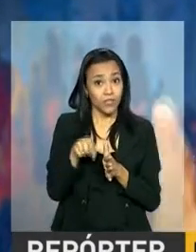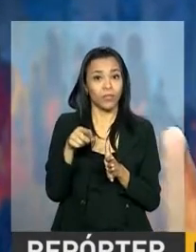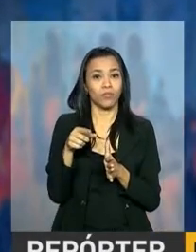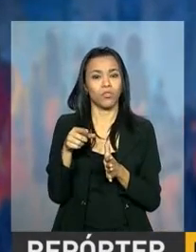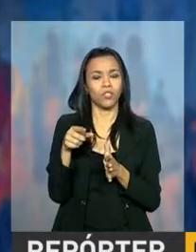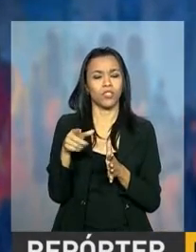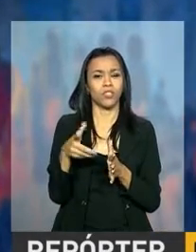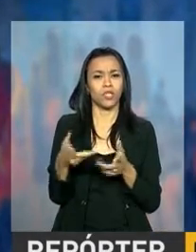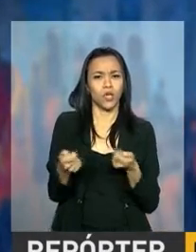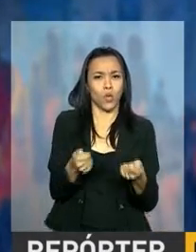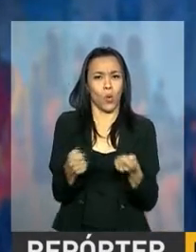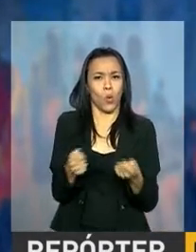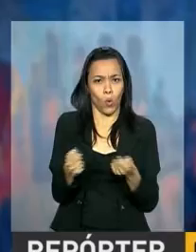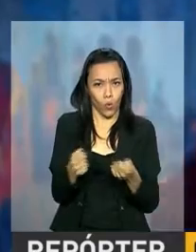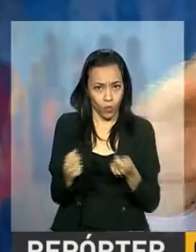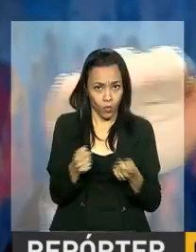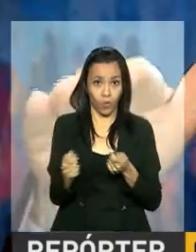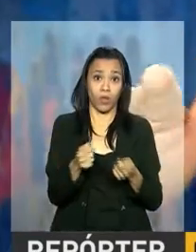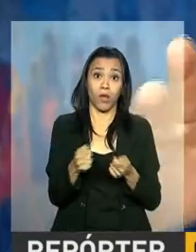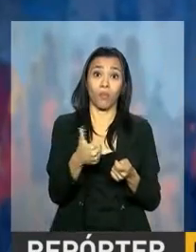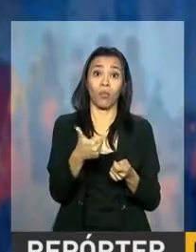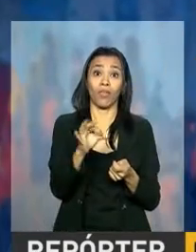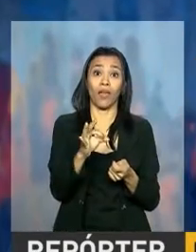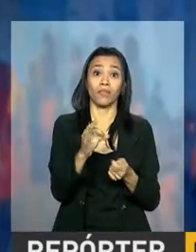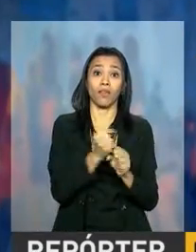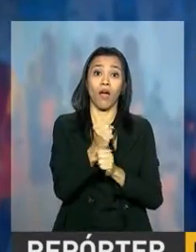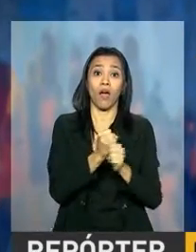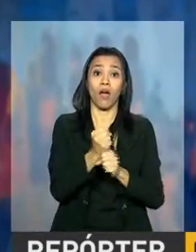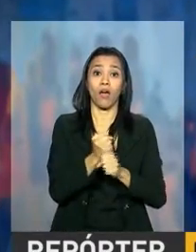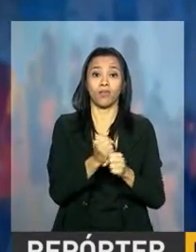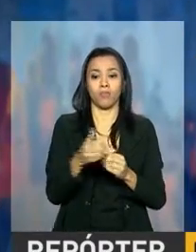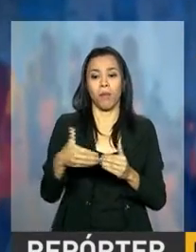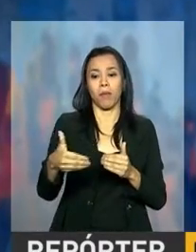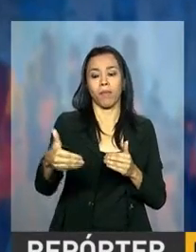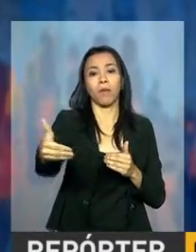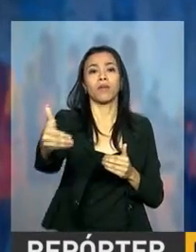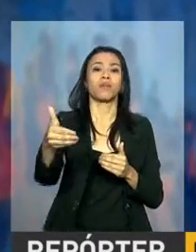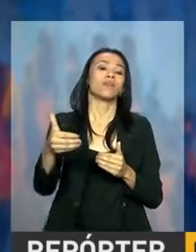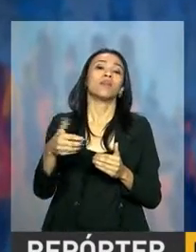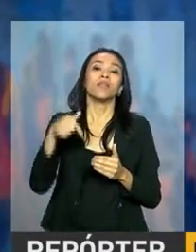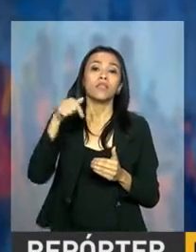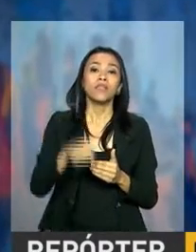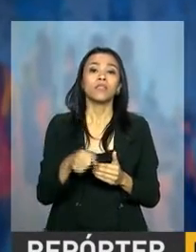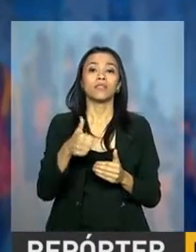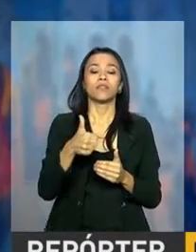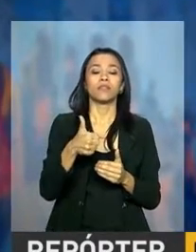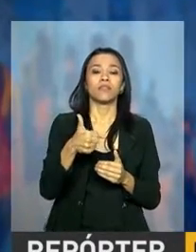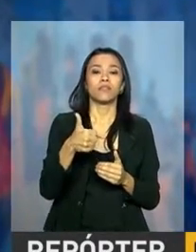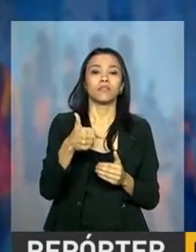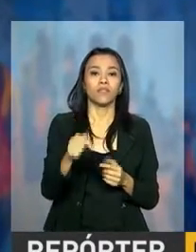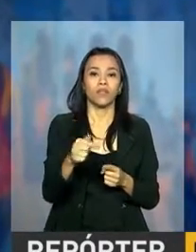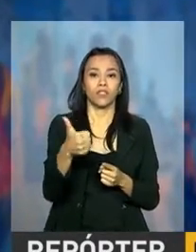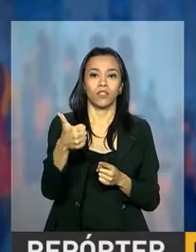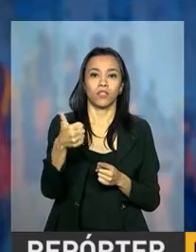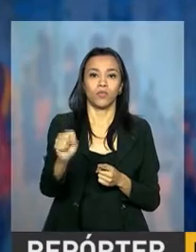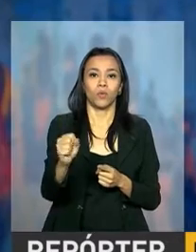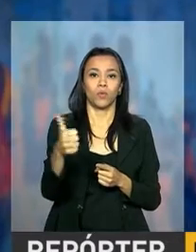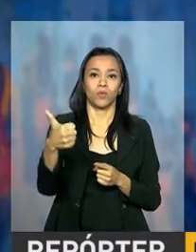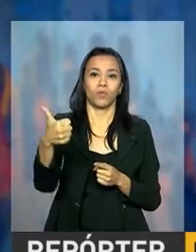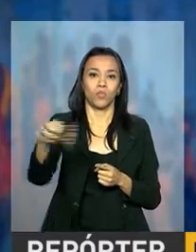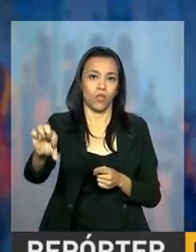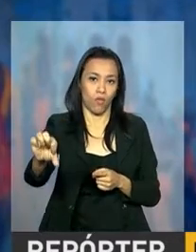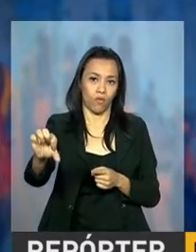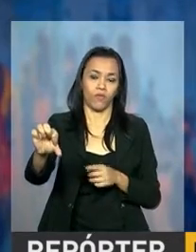congelarmos a despesa por dez anos nestes primeiros três anos 17 18 e